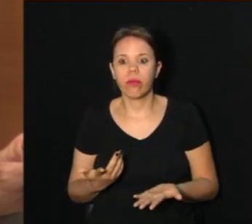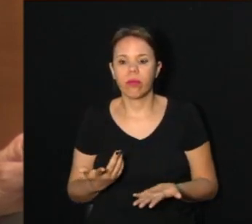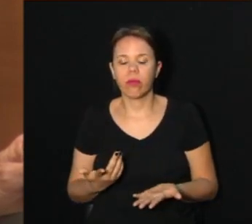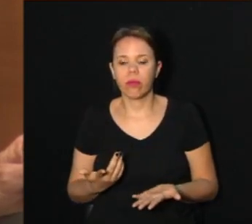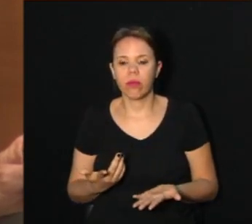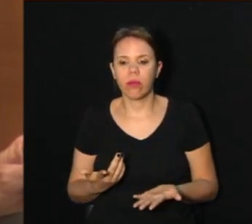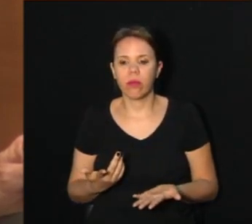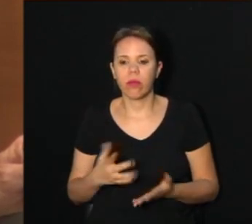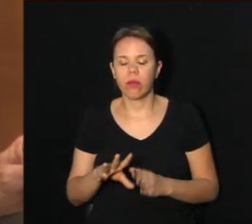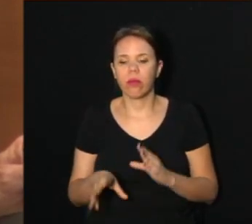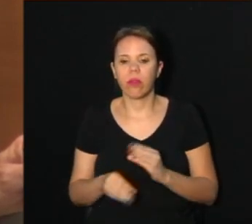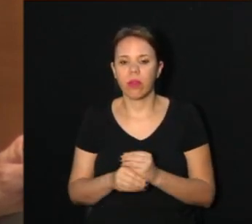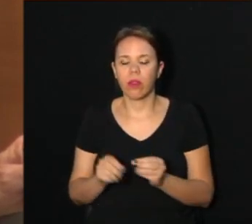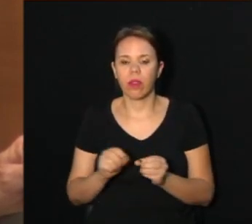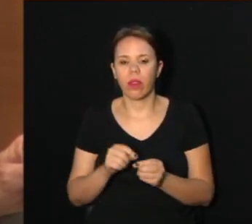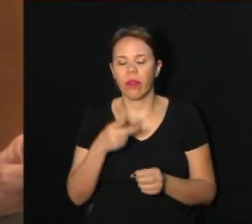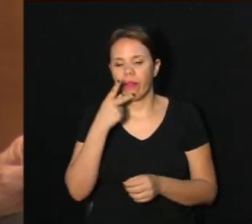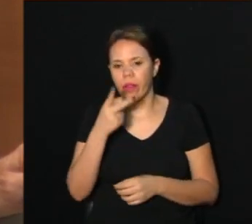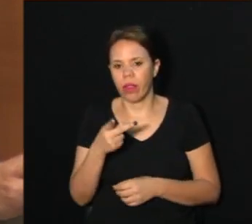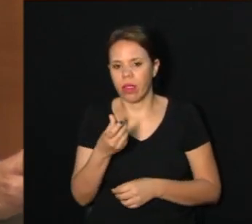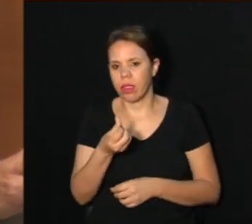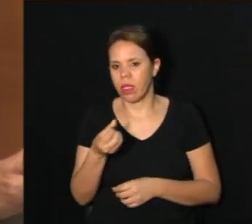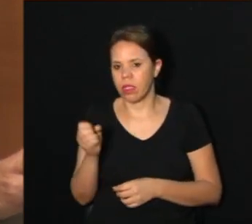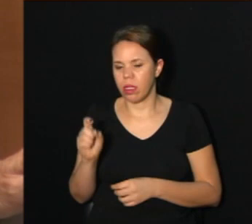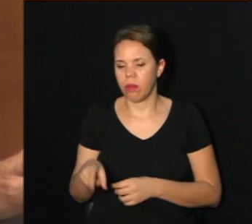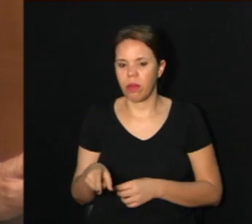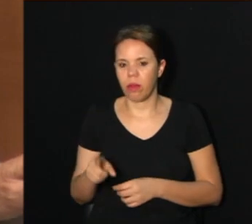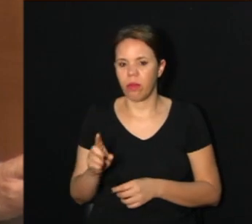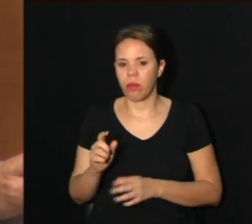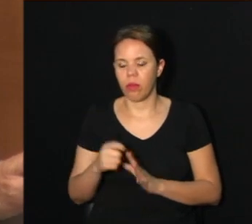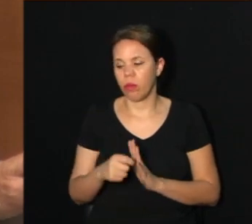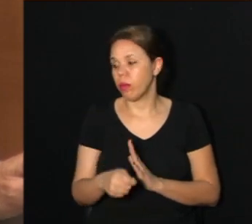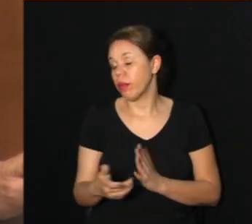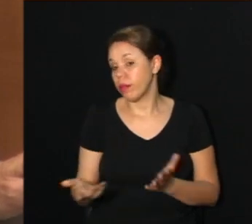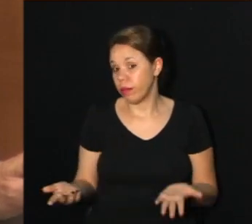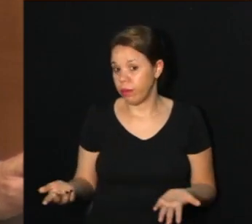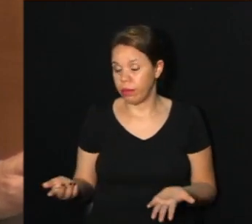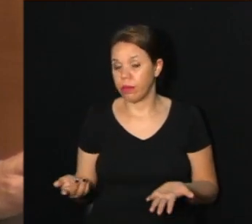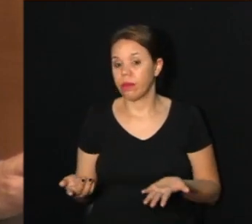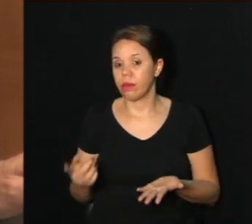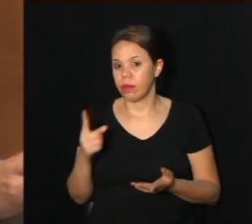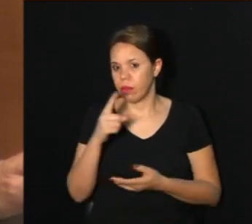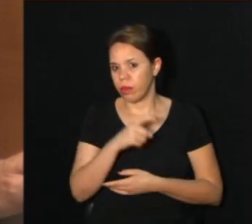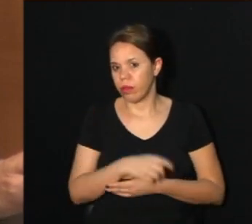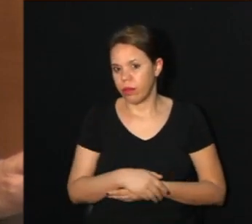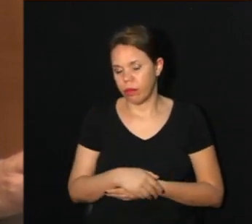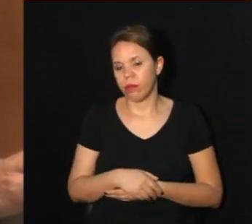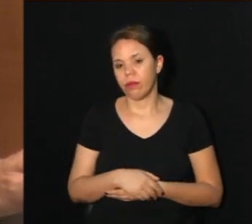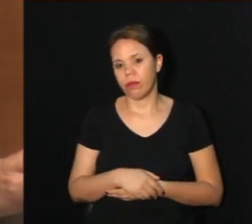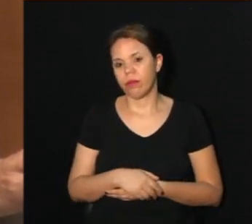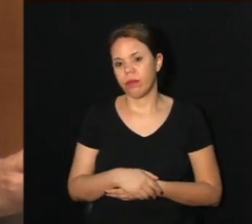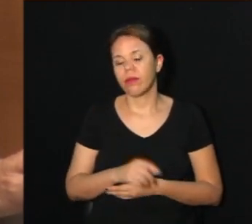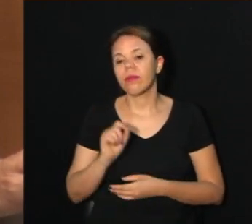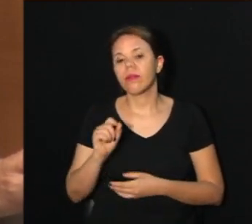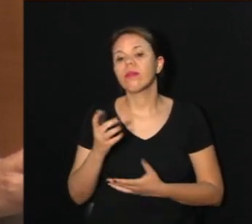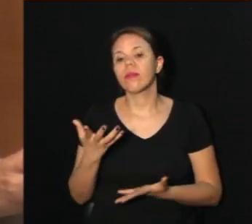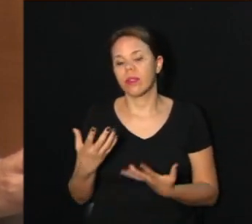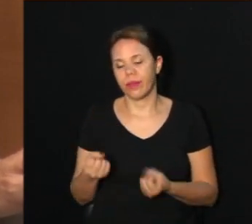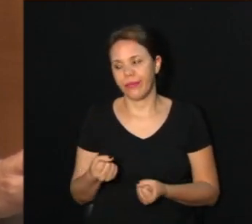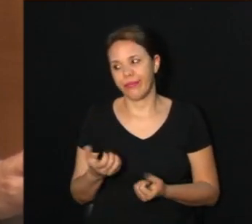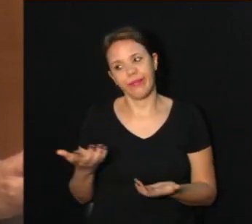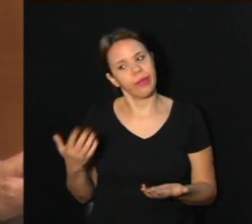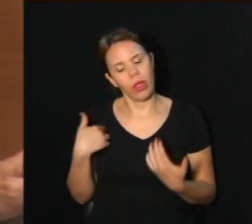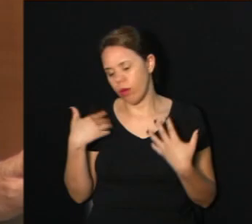essa implantação que falei só assim, 60 mil por mês... Obrigado, senhor Márcio. Quem quer, aceite. Eu